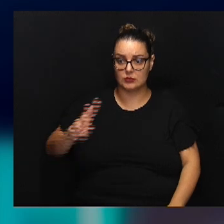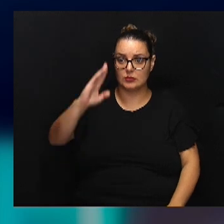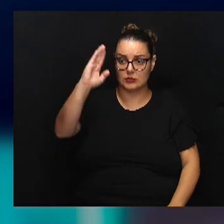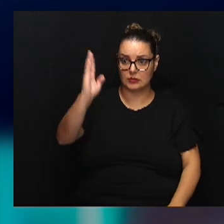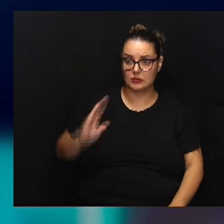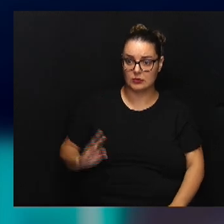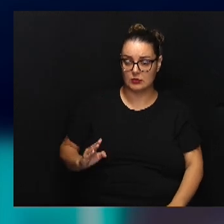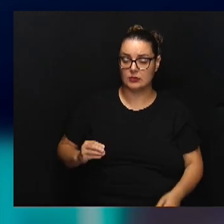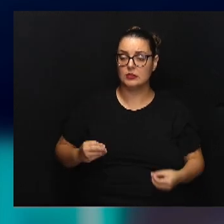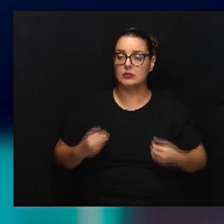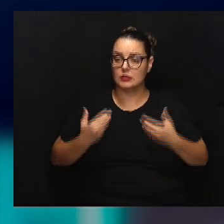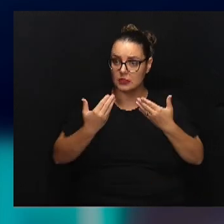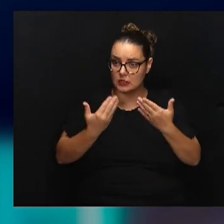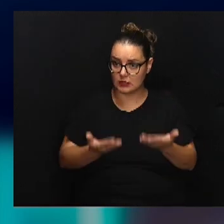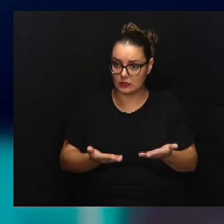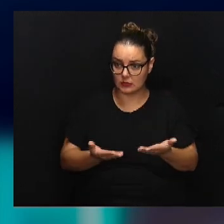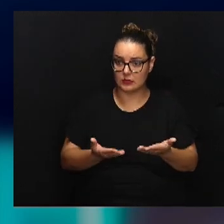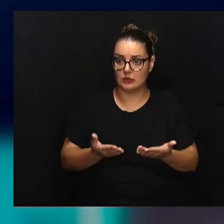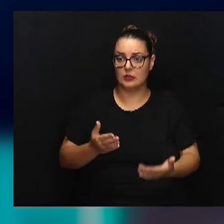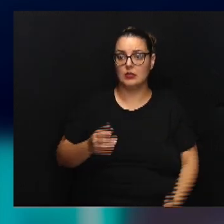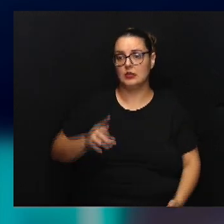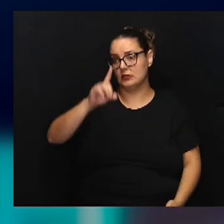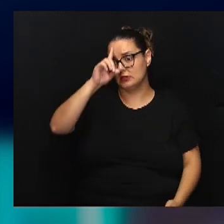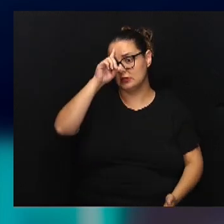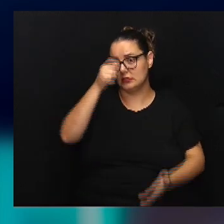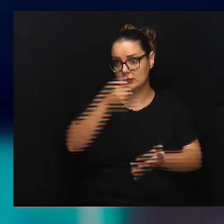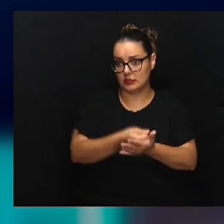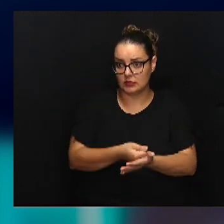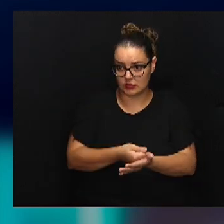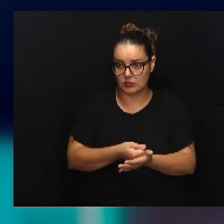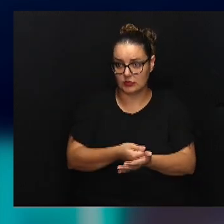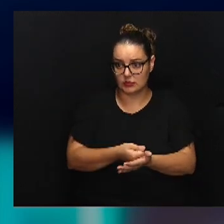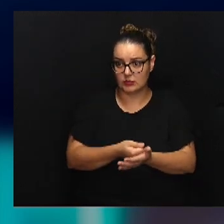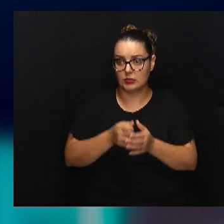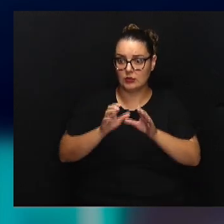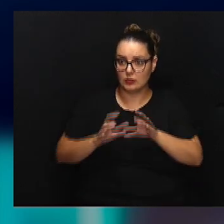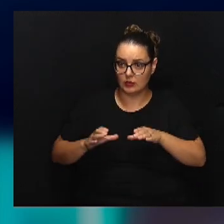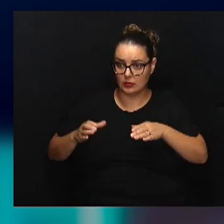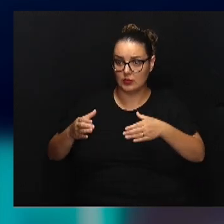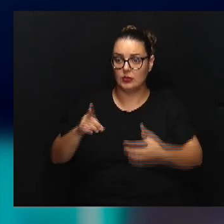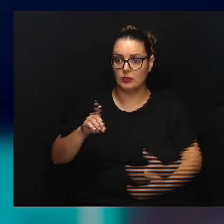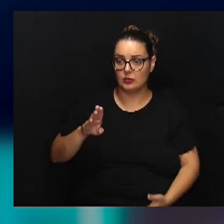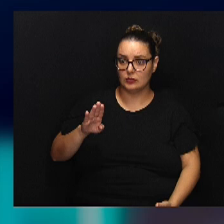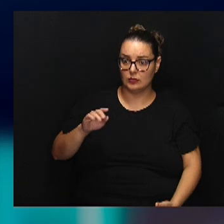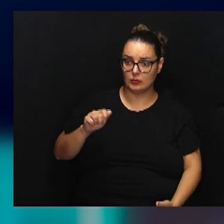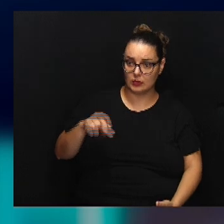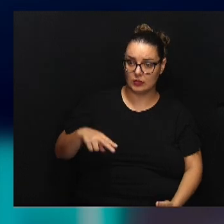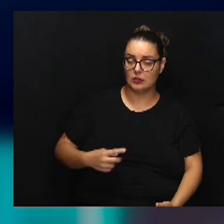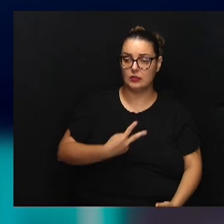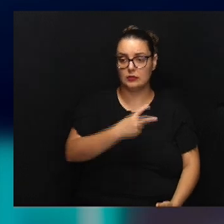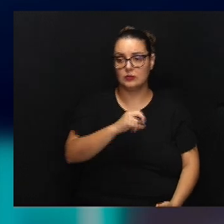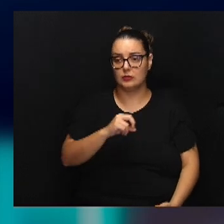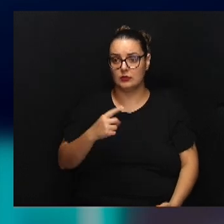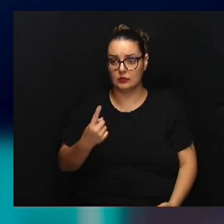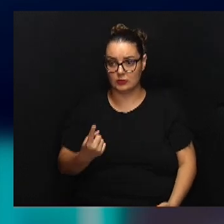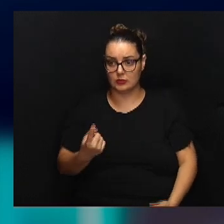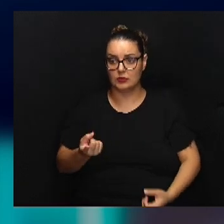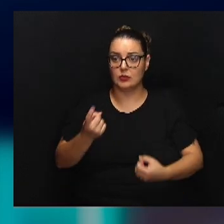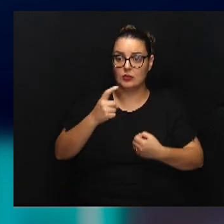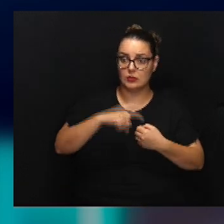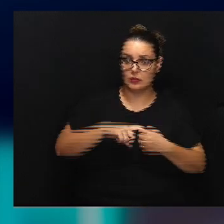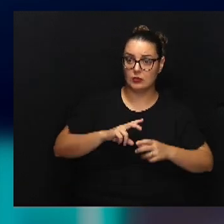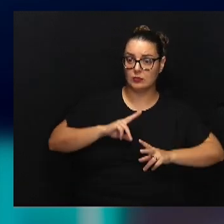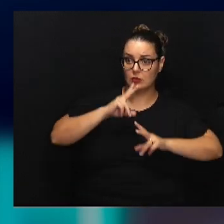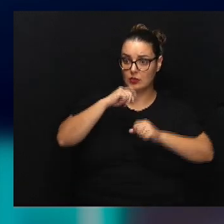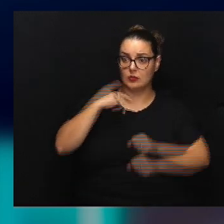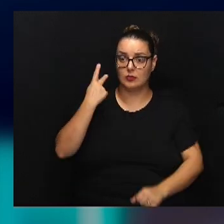Leva essa deliberação para a Conferência de Durban, em 2001, e quando volta com uma força